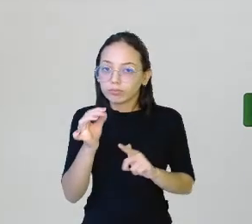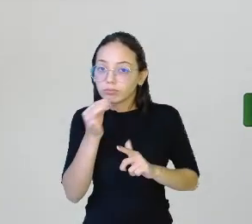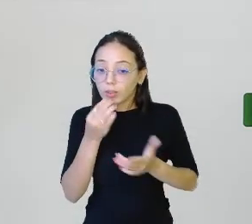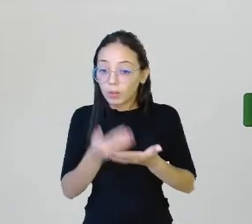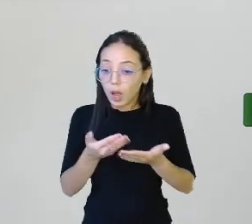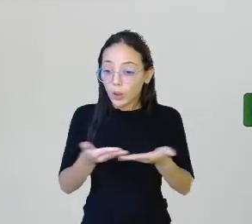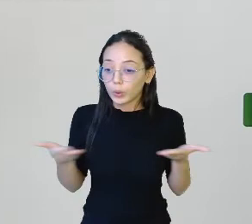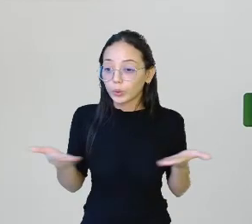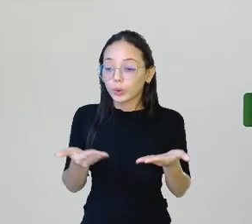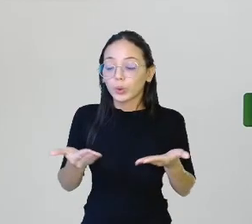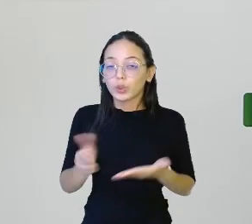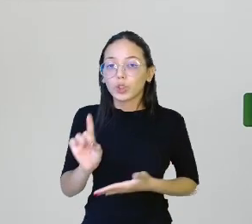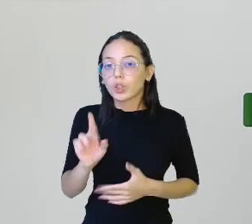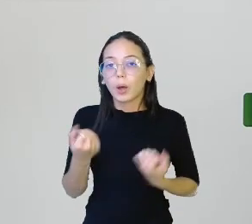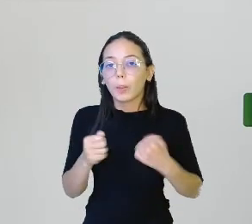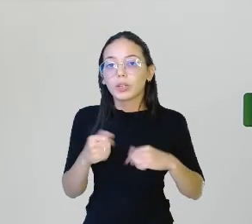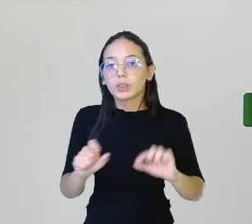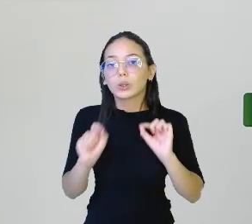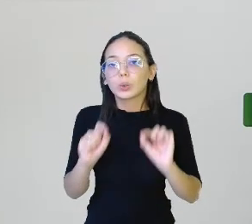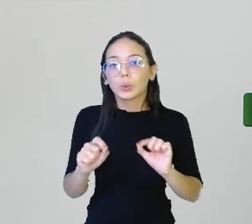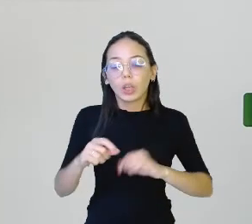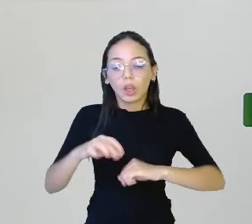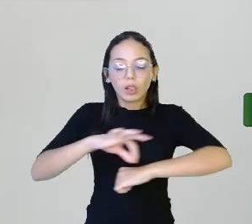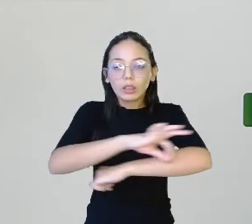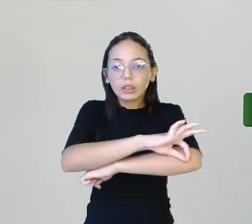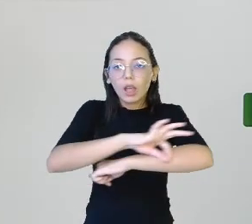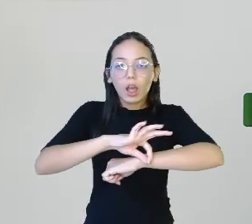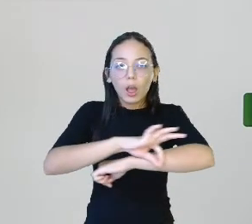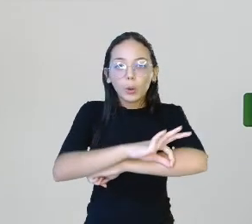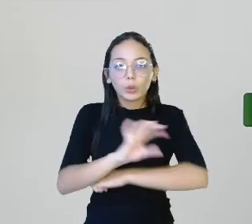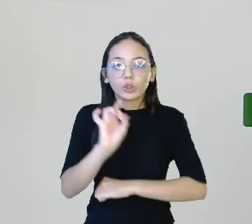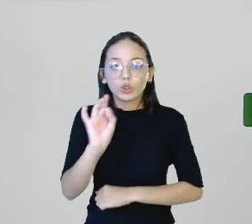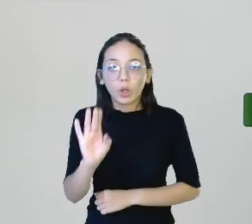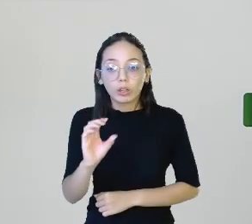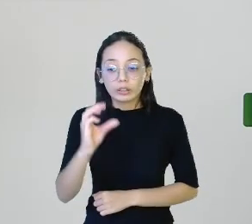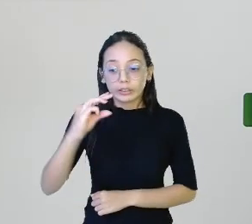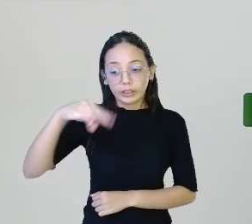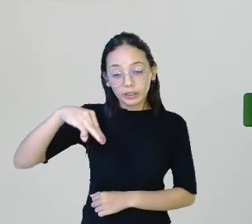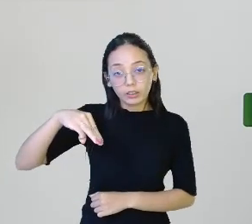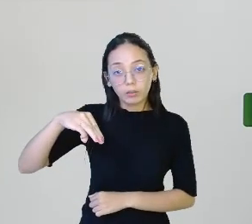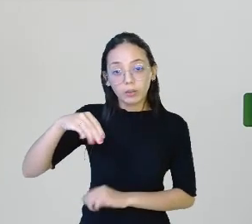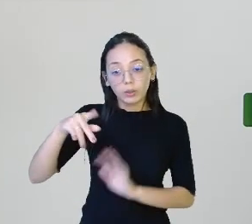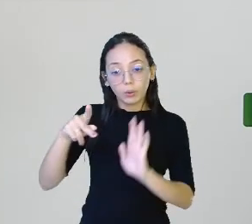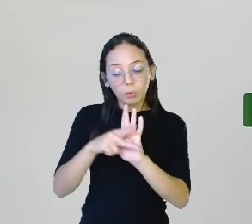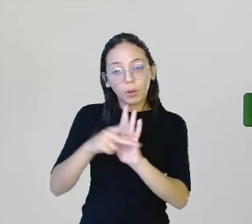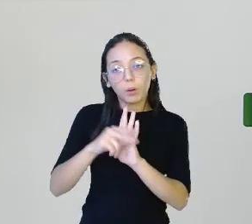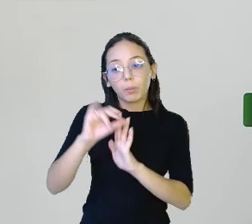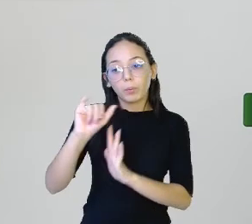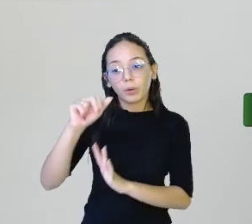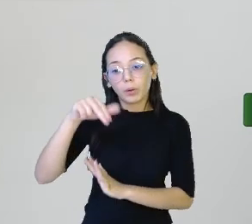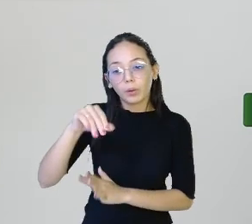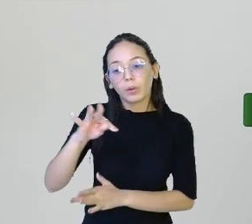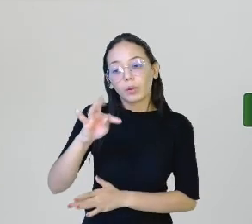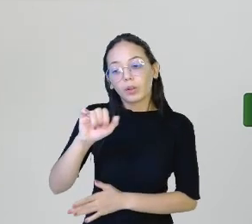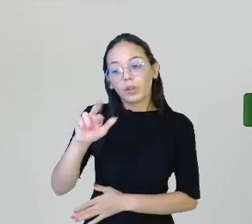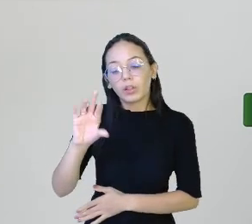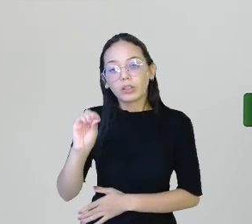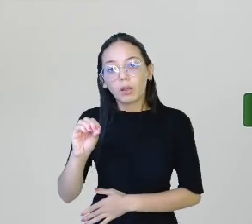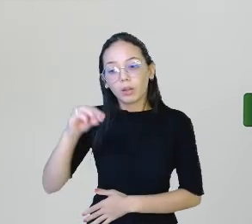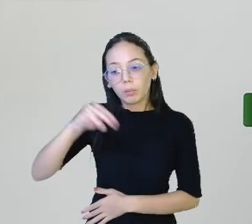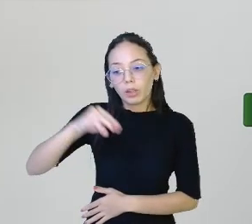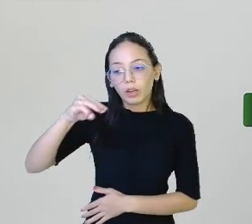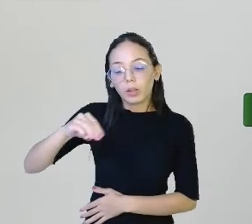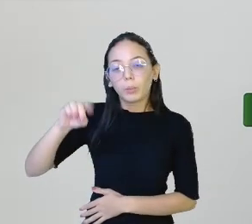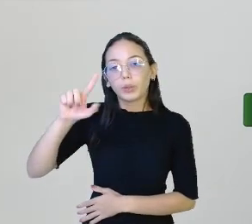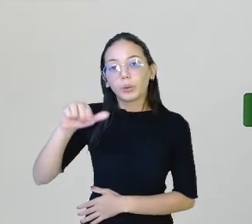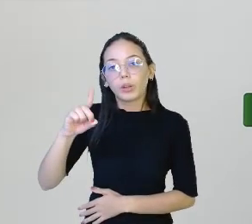aula de hoje, eu só precisei da minha régua. Centímetro, parte inteira, milímetro, parte